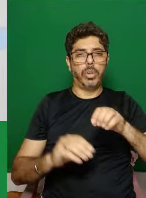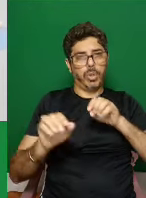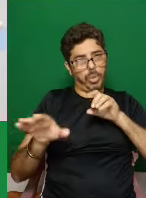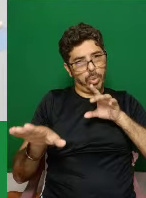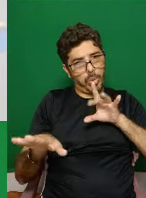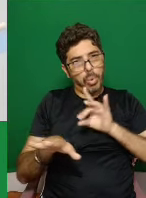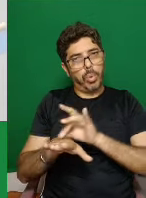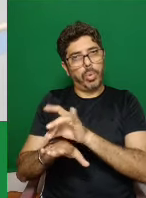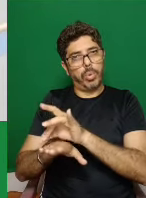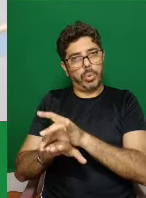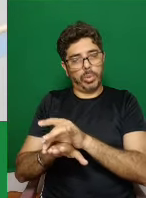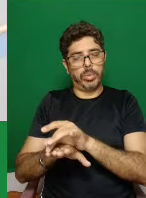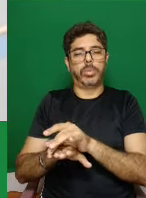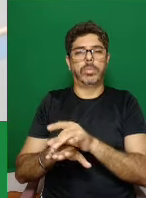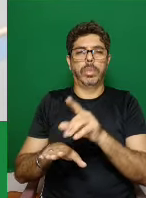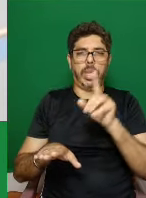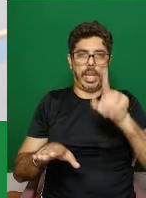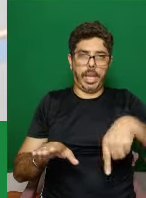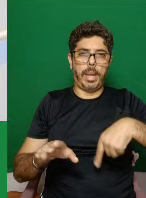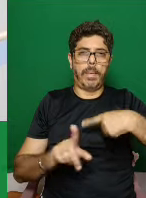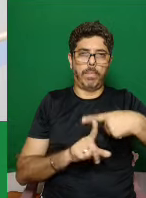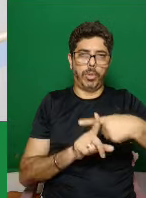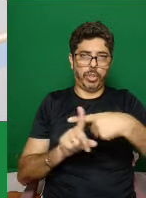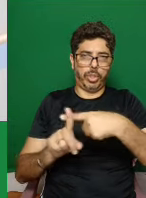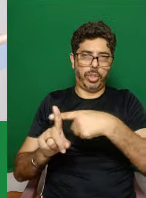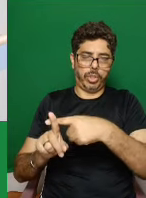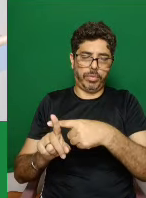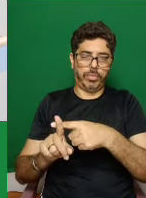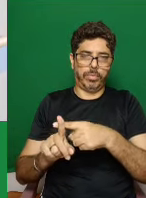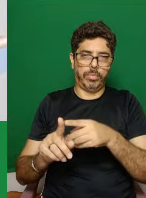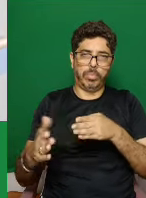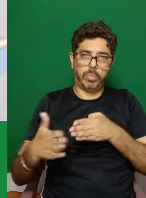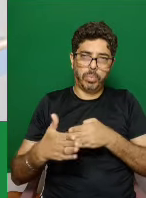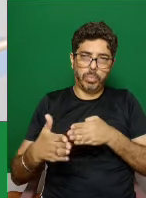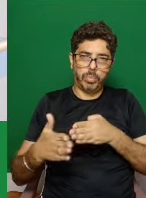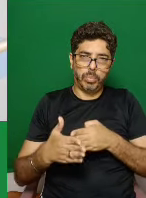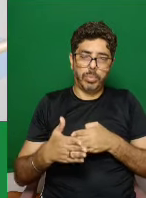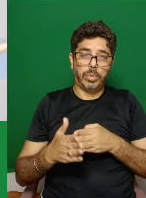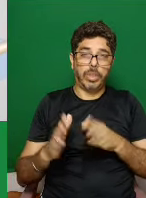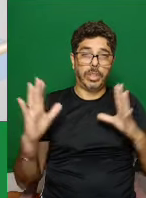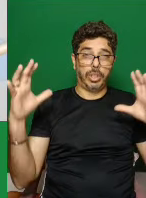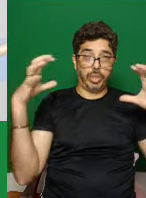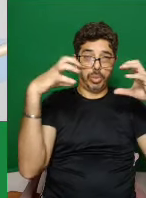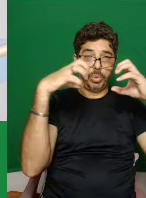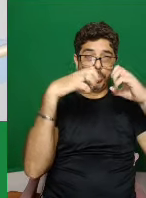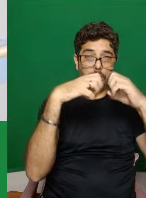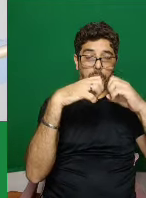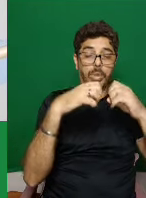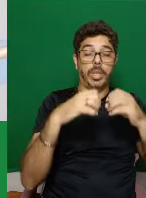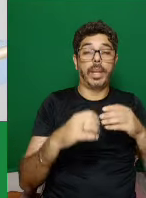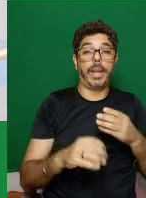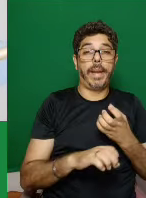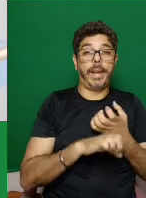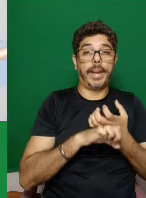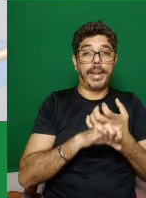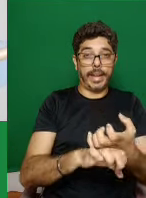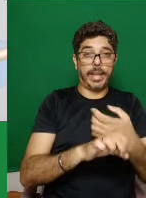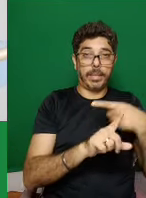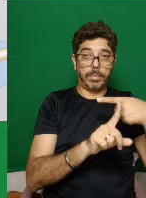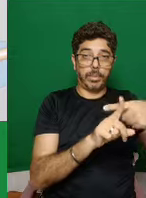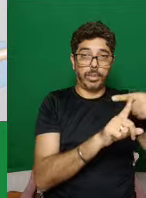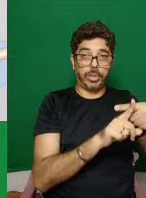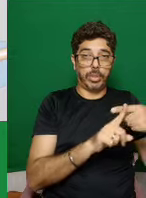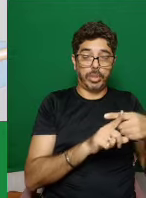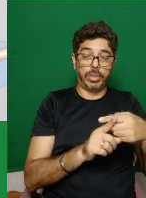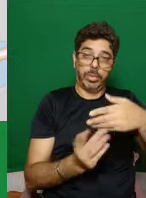torna condutor e a carga positiva é neutralizada. Já nas regiões escuras, a carga positiva se mantém e a